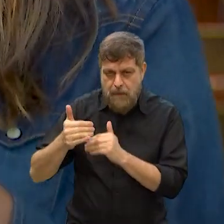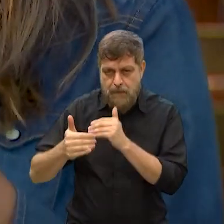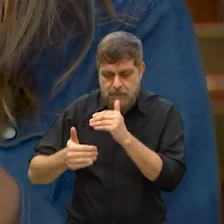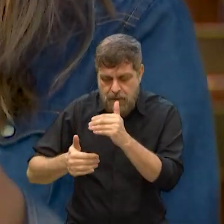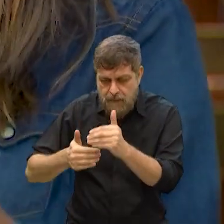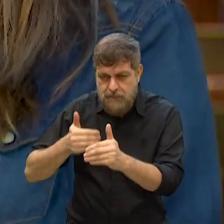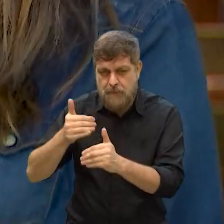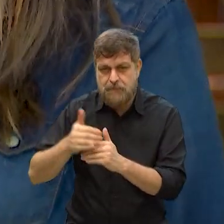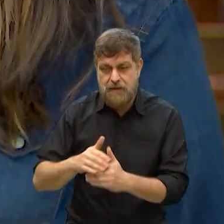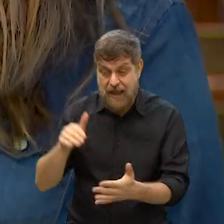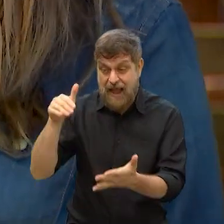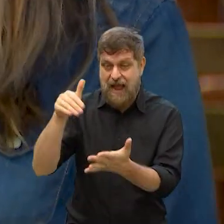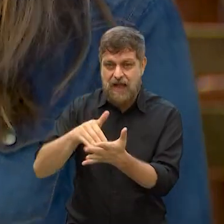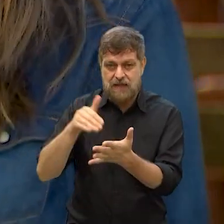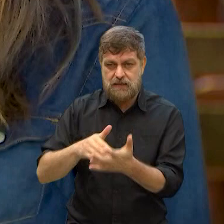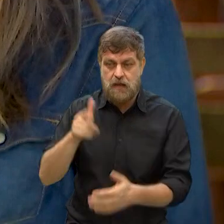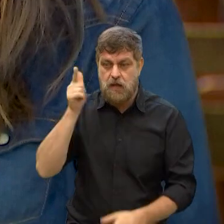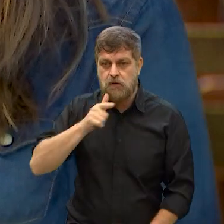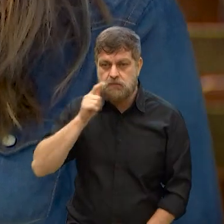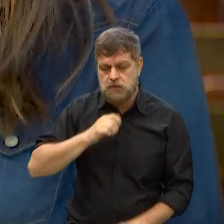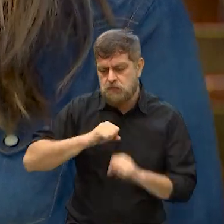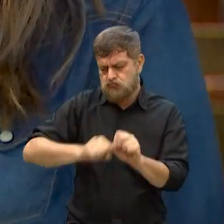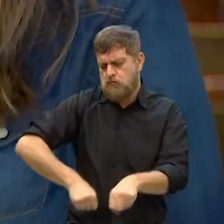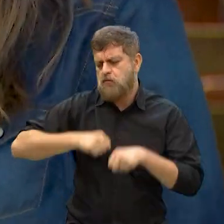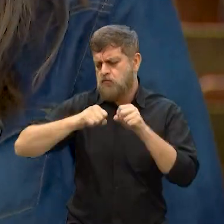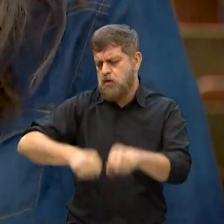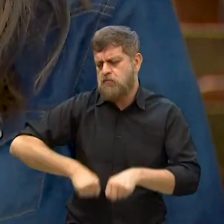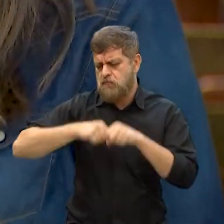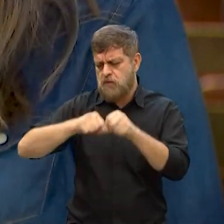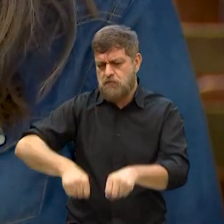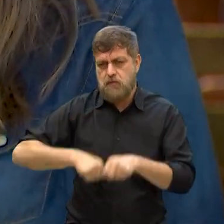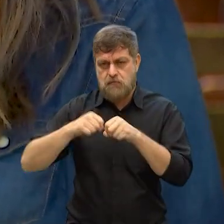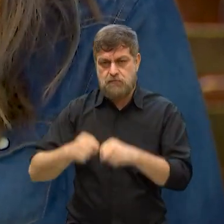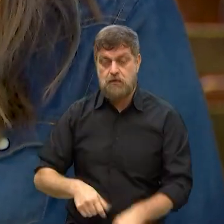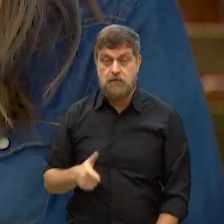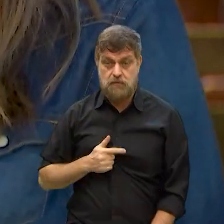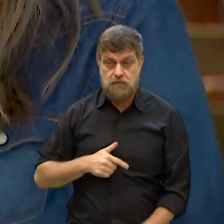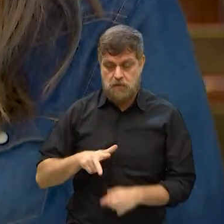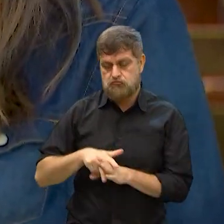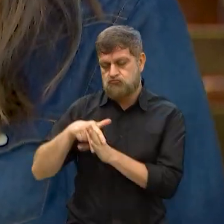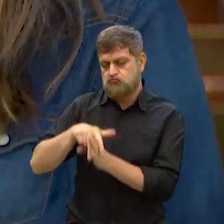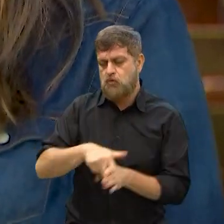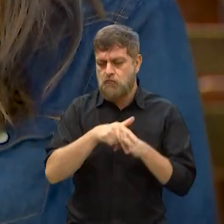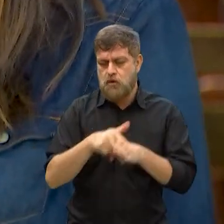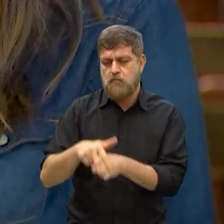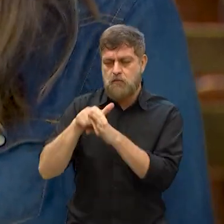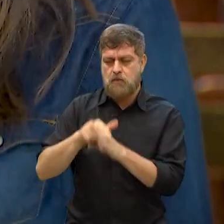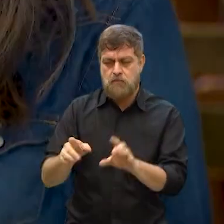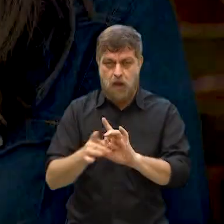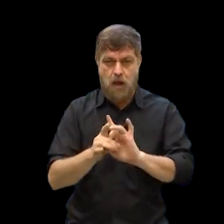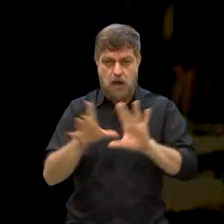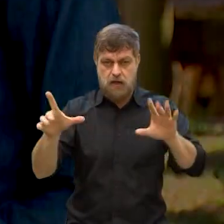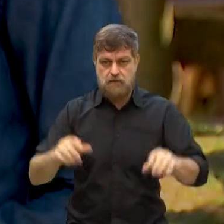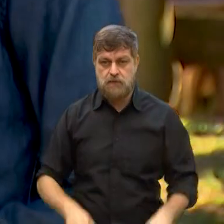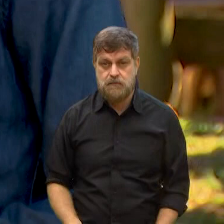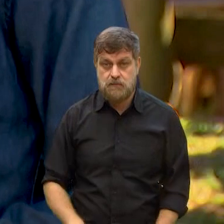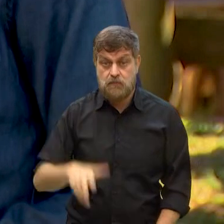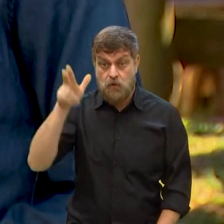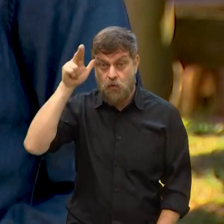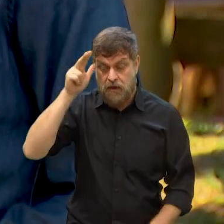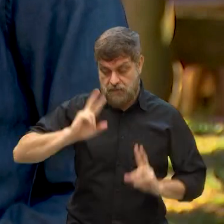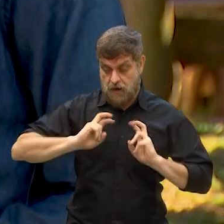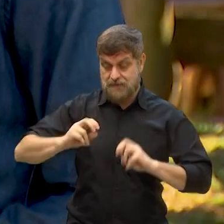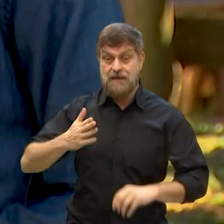só que você vai evoluindo, tem que colocar mais exercício até chegar nesse nível que o Galak está, que é trabalhar em liberdade. O cavalo,